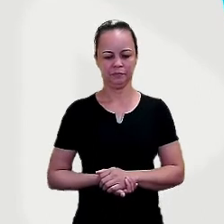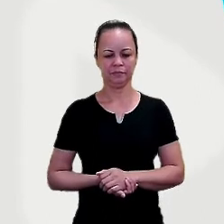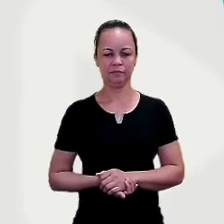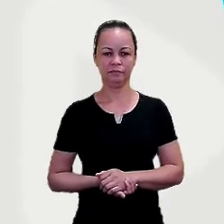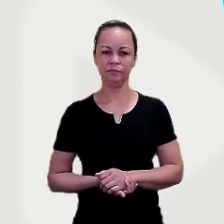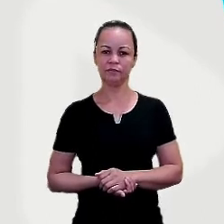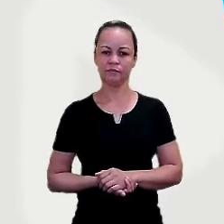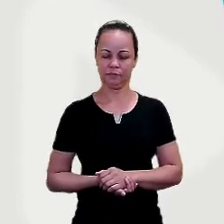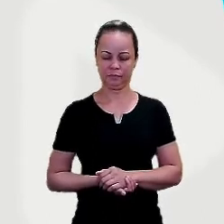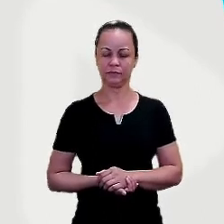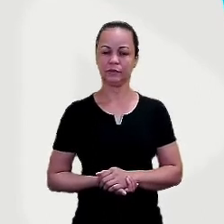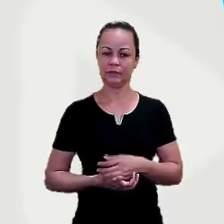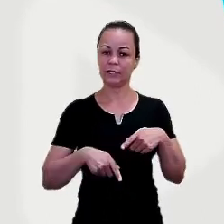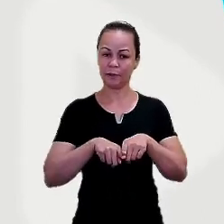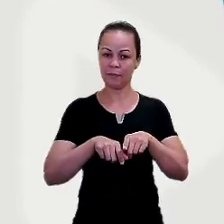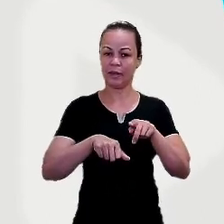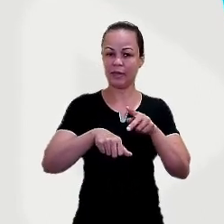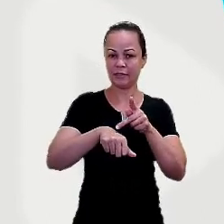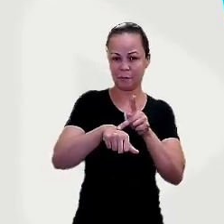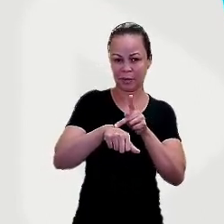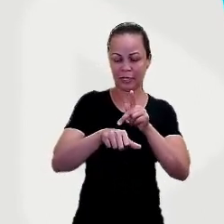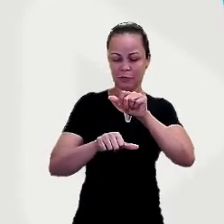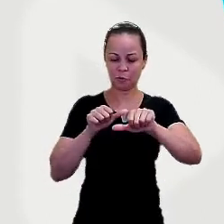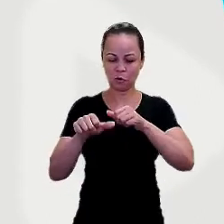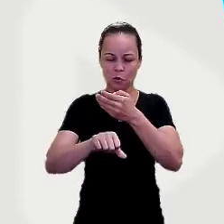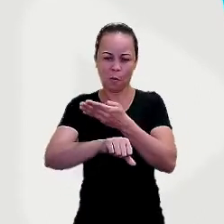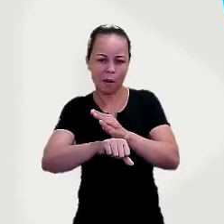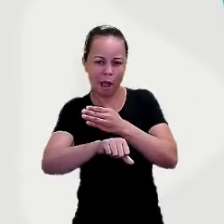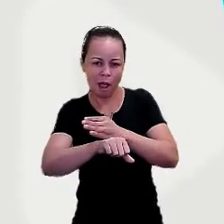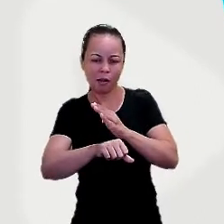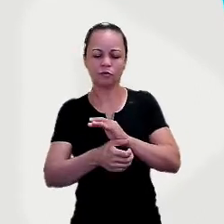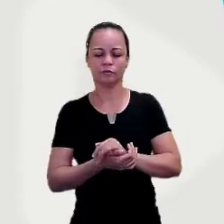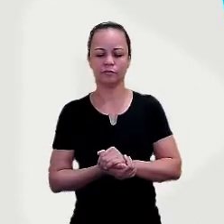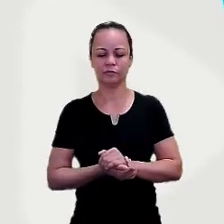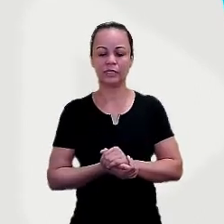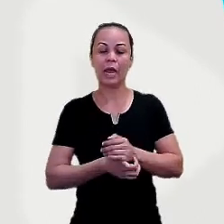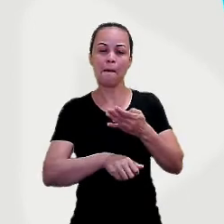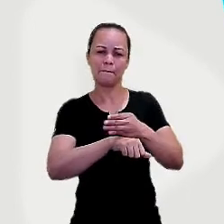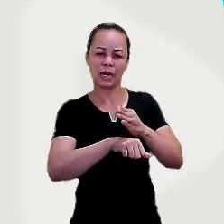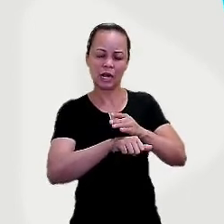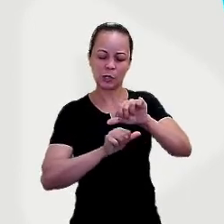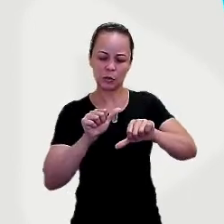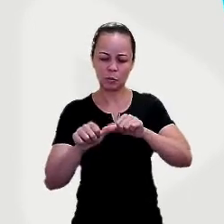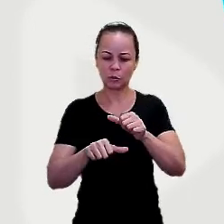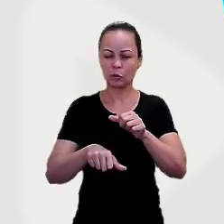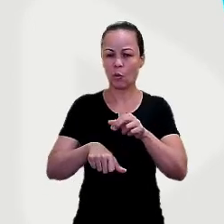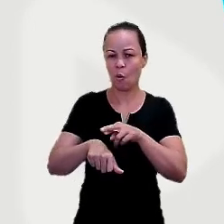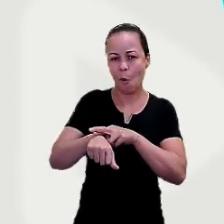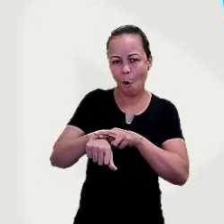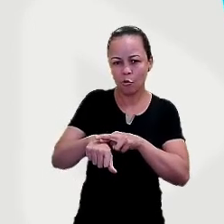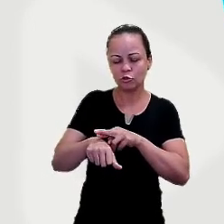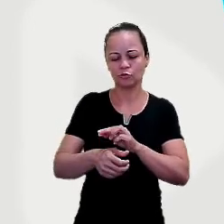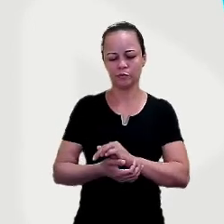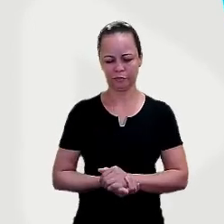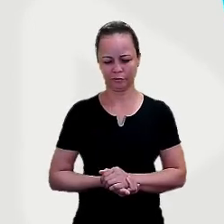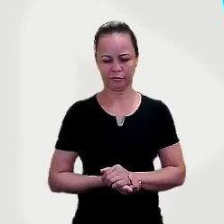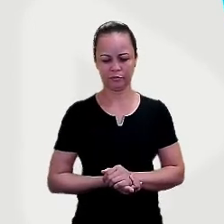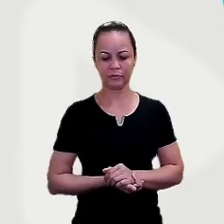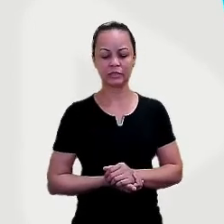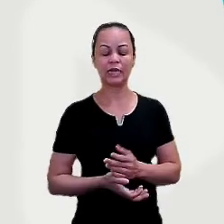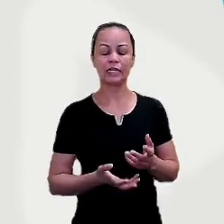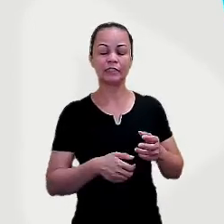Mudou também de preto para branco. De branco virou roxinho. De roxo